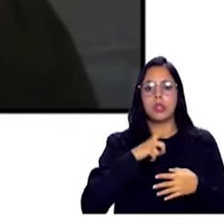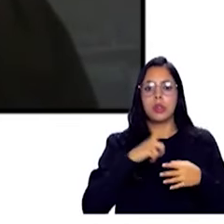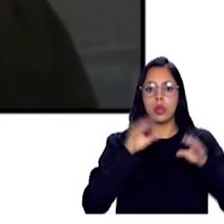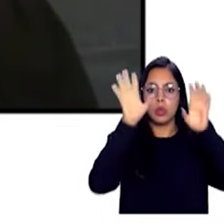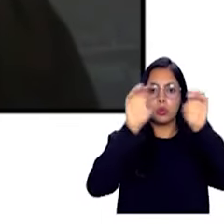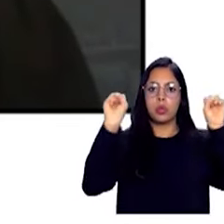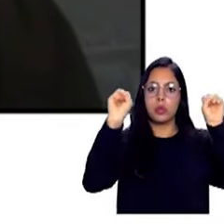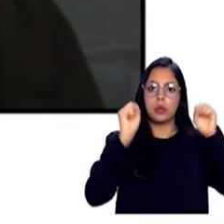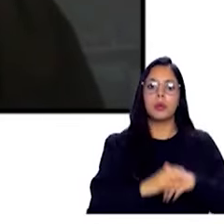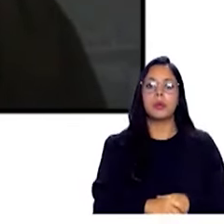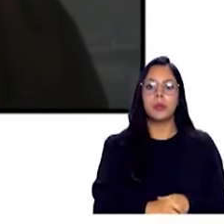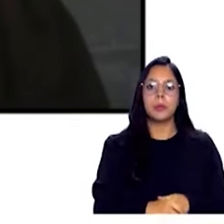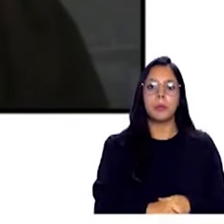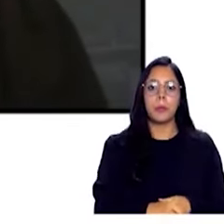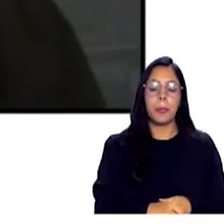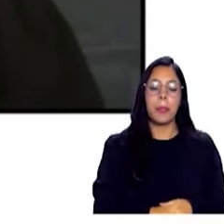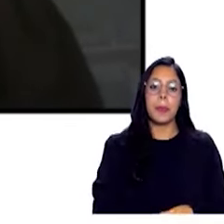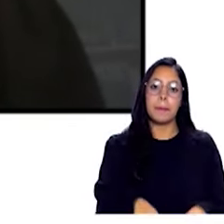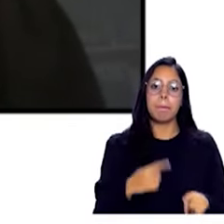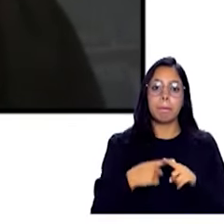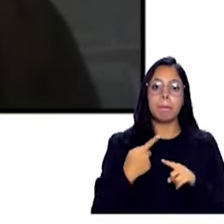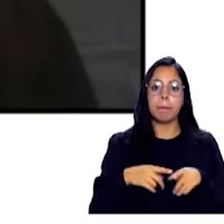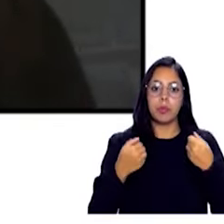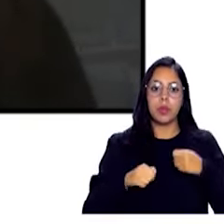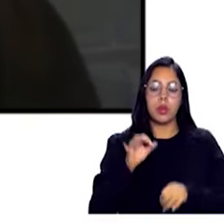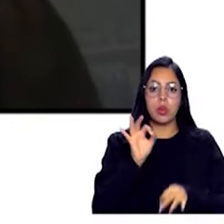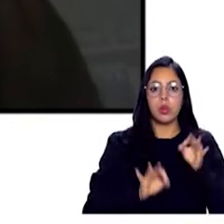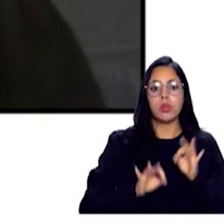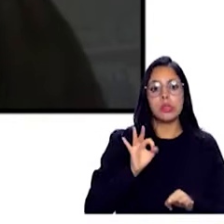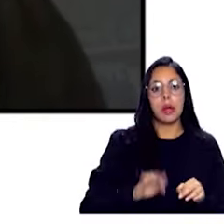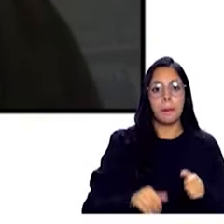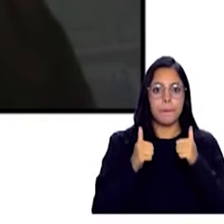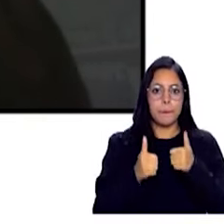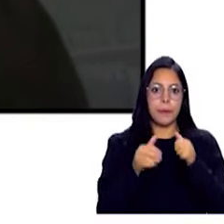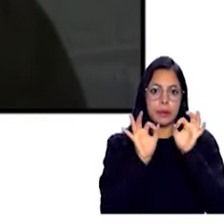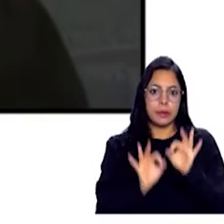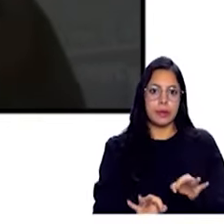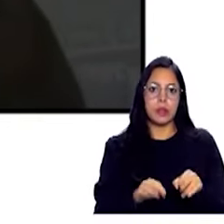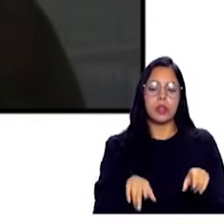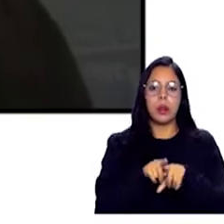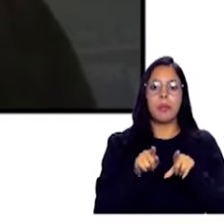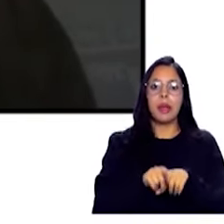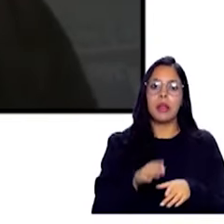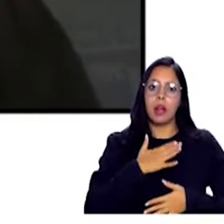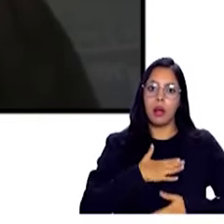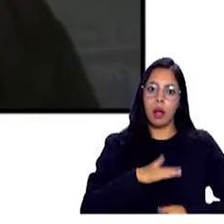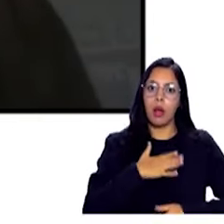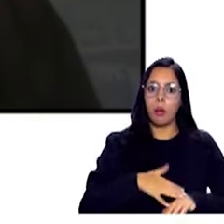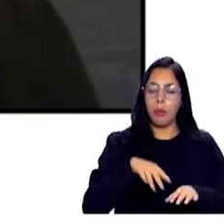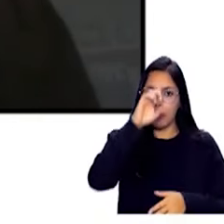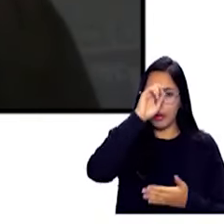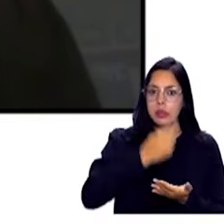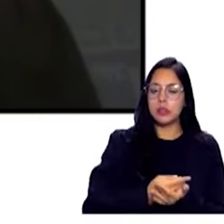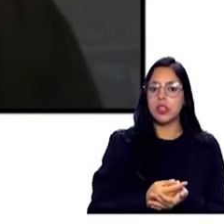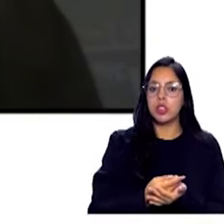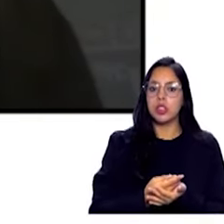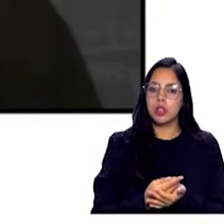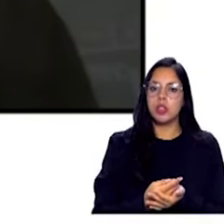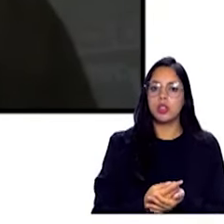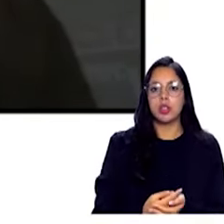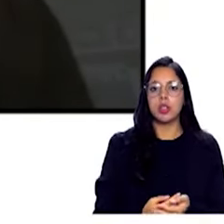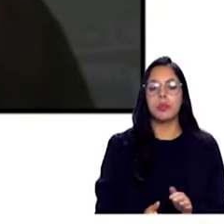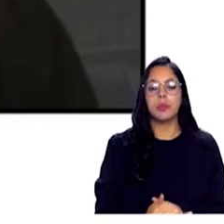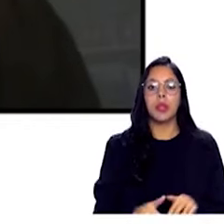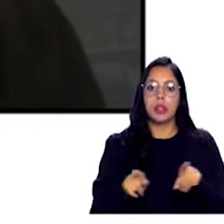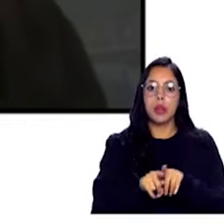cúpula justamente porque eles têm que julgar bem eles têm que ter tranquilidade e tempo para decidir esse tipo de questão né E para